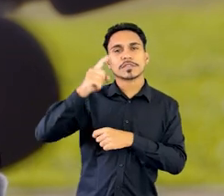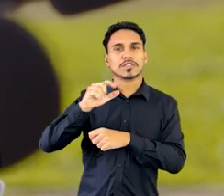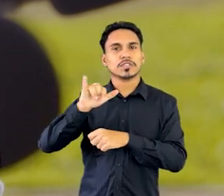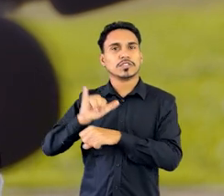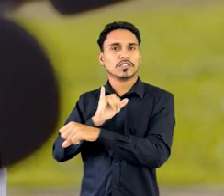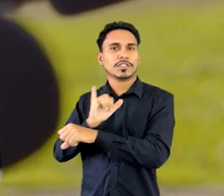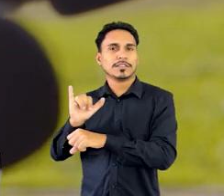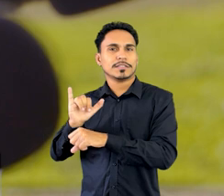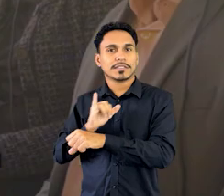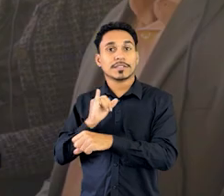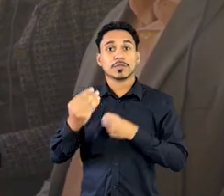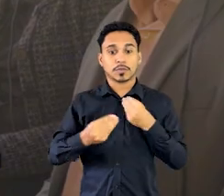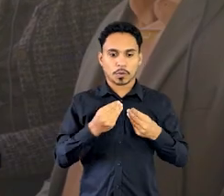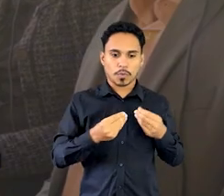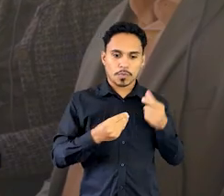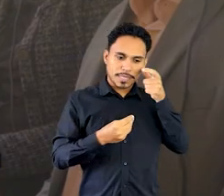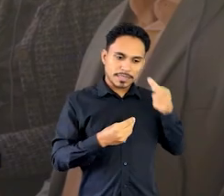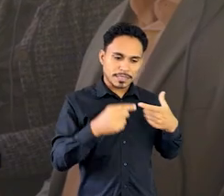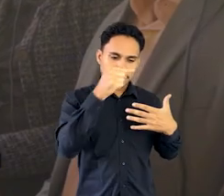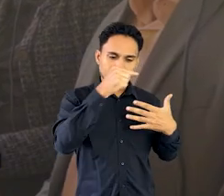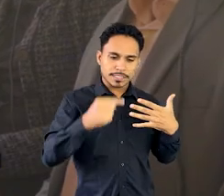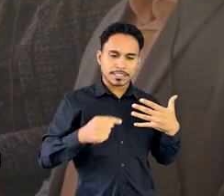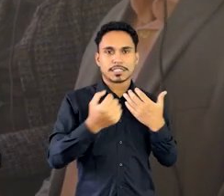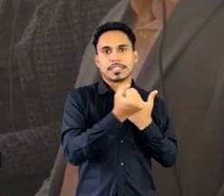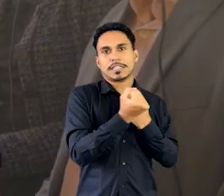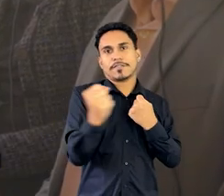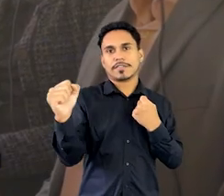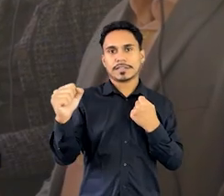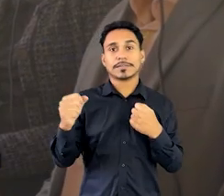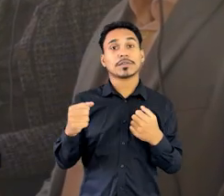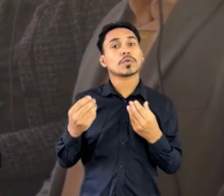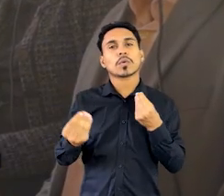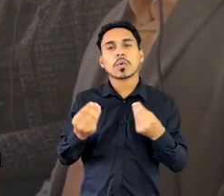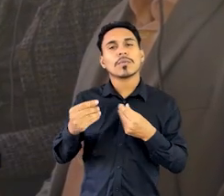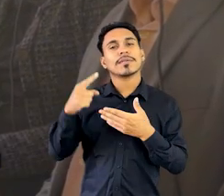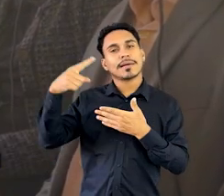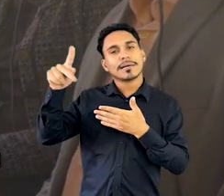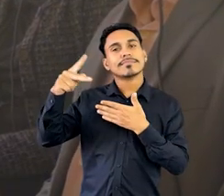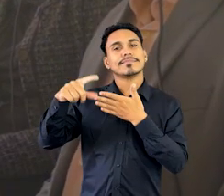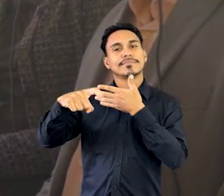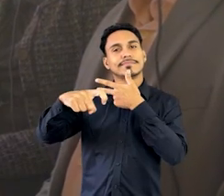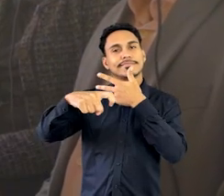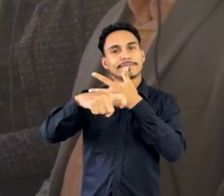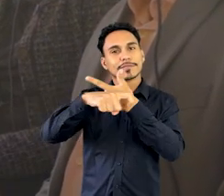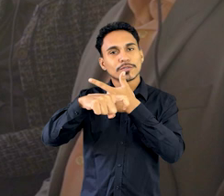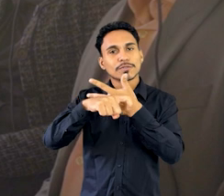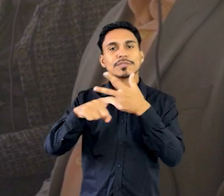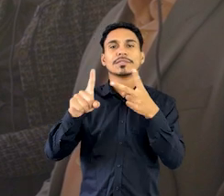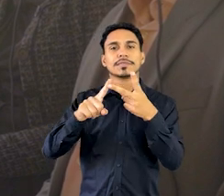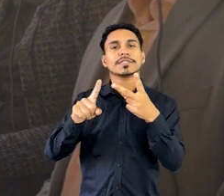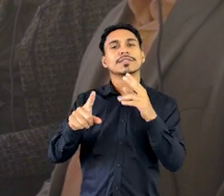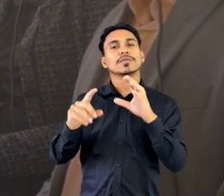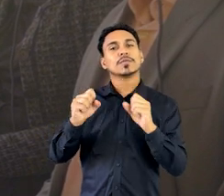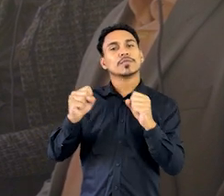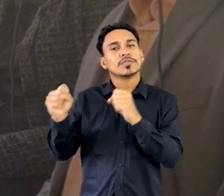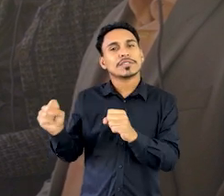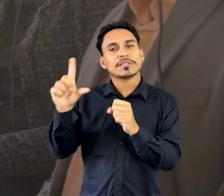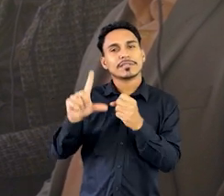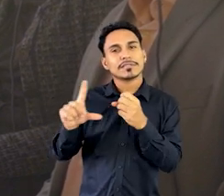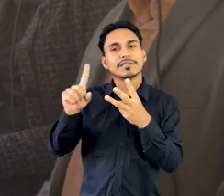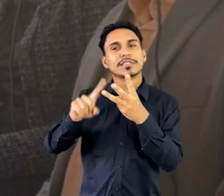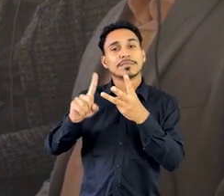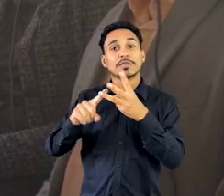as estratégias para fazer ess essas essas defesas mas a defesa aonde né defesa No Poder Executivo com o governo federal Poder